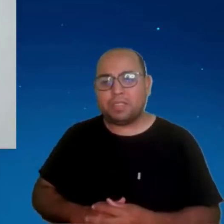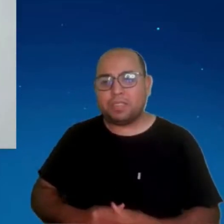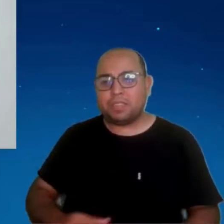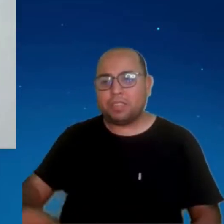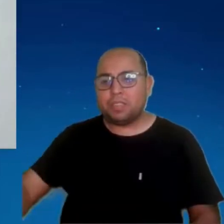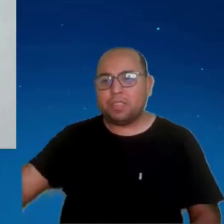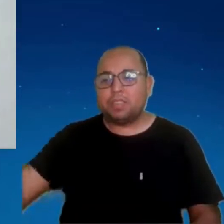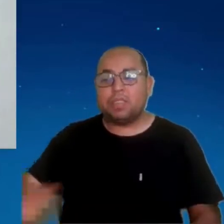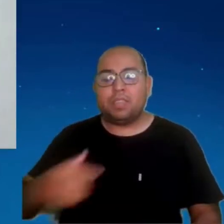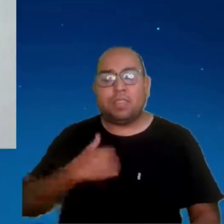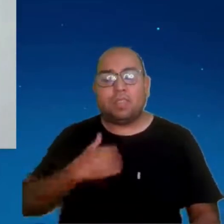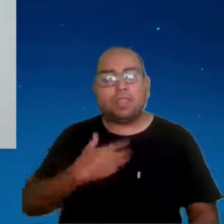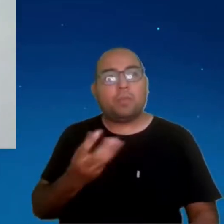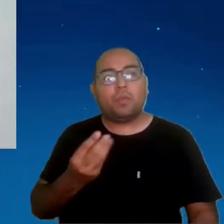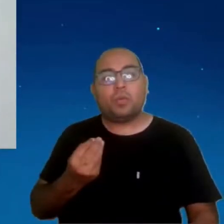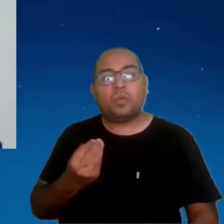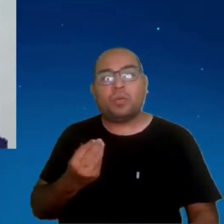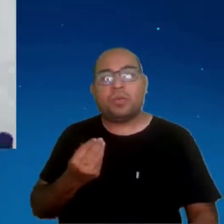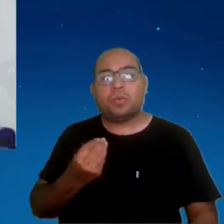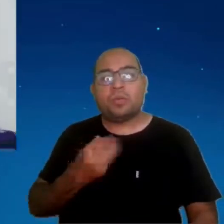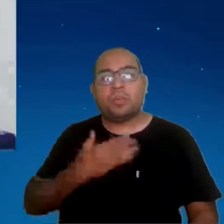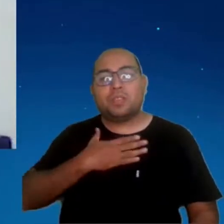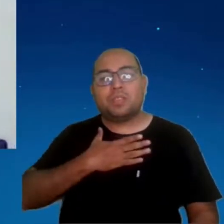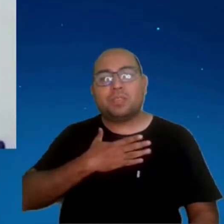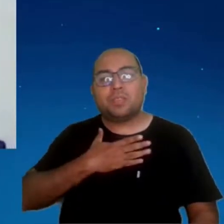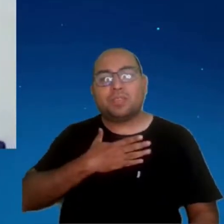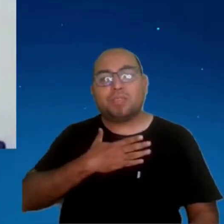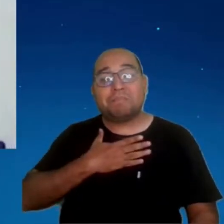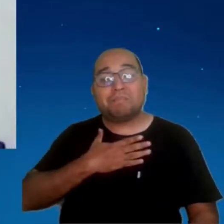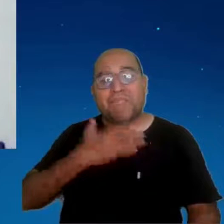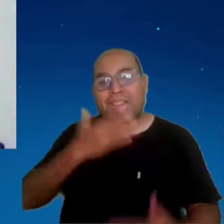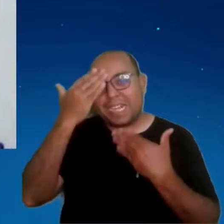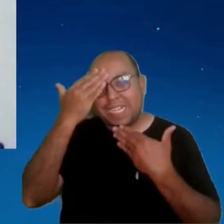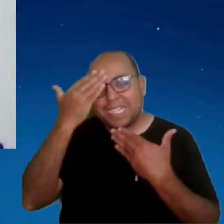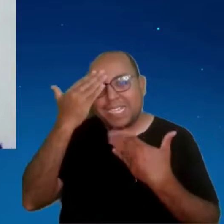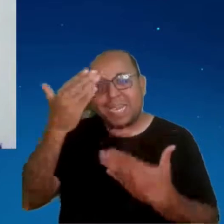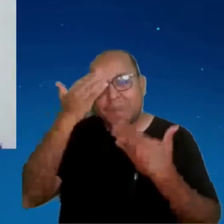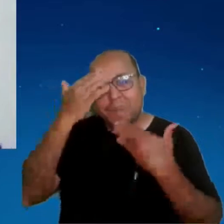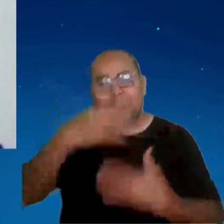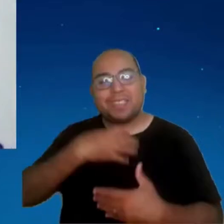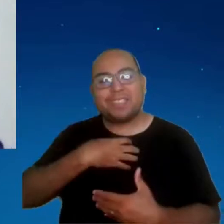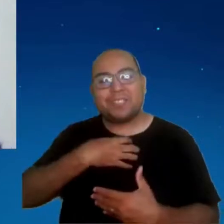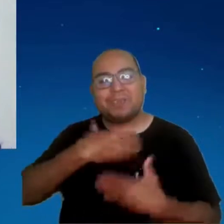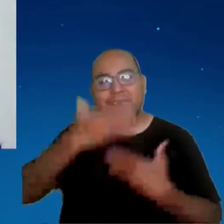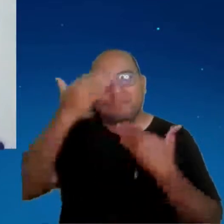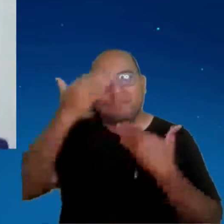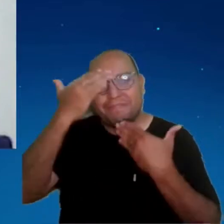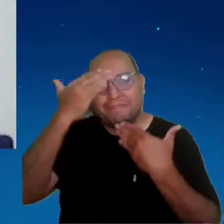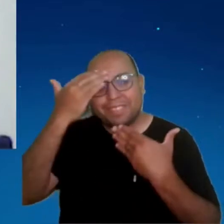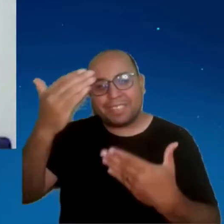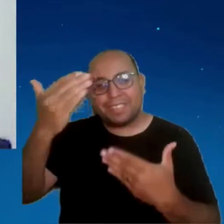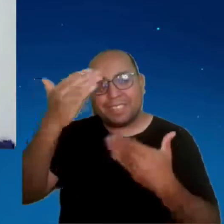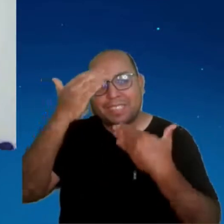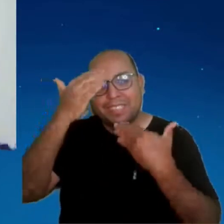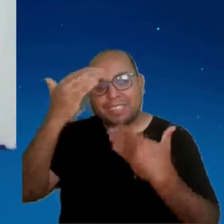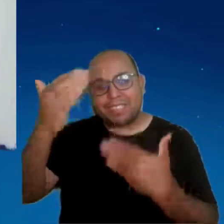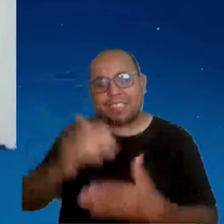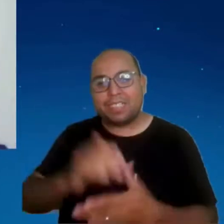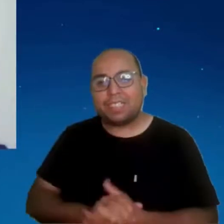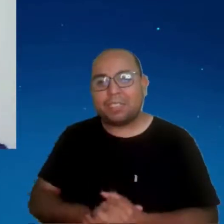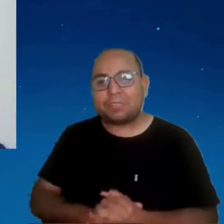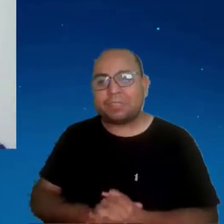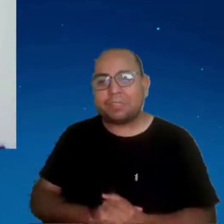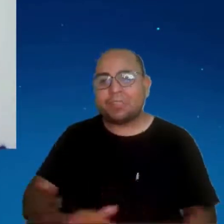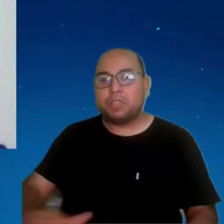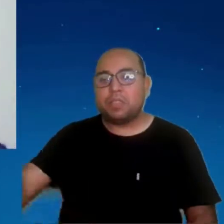É com muito com muito agradecimento que eu faço para a Jorrio e para a Firjan,